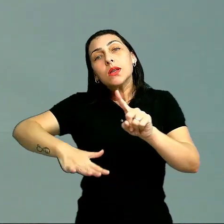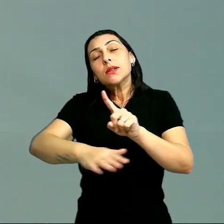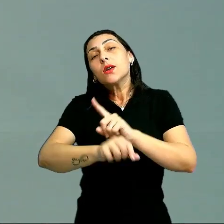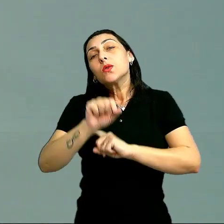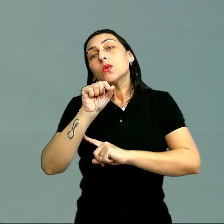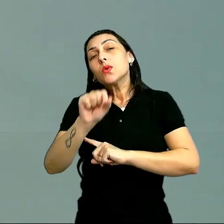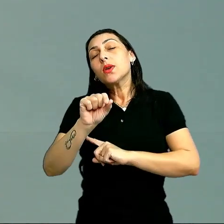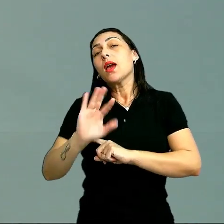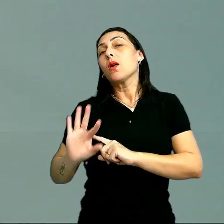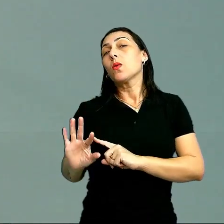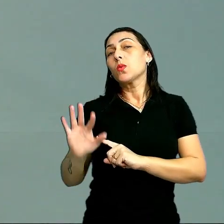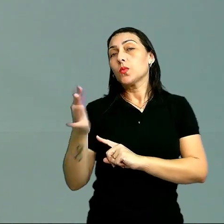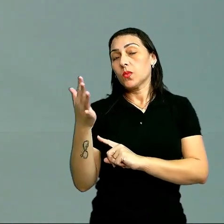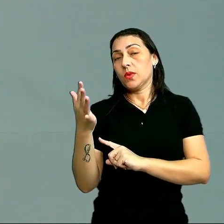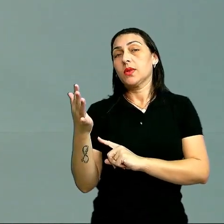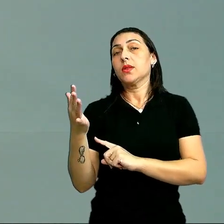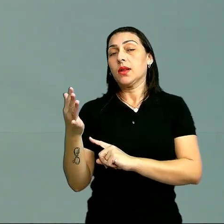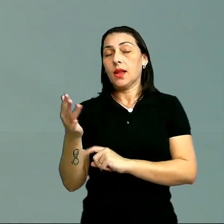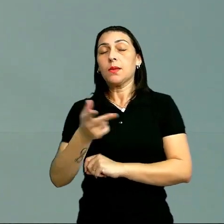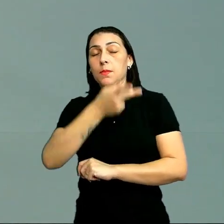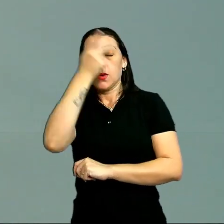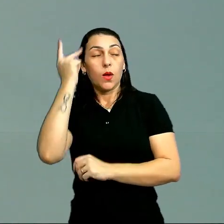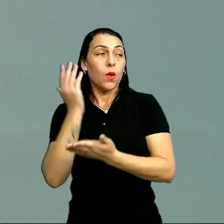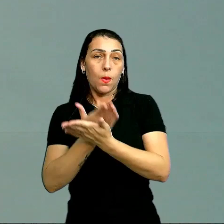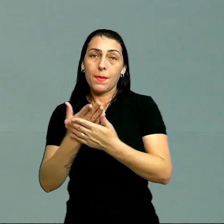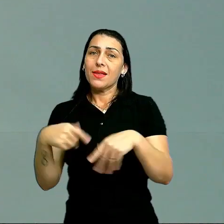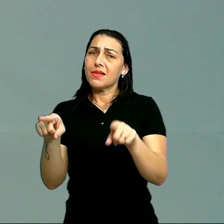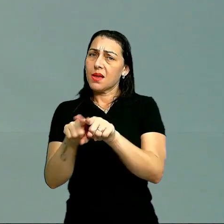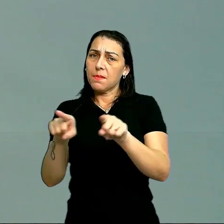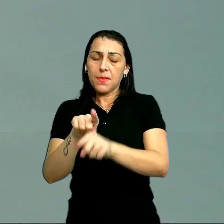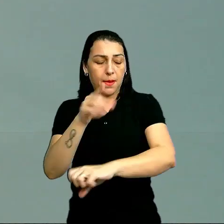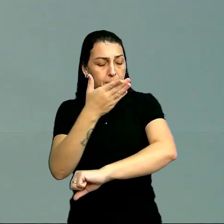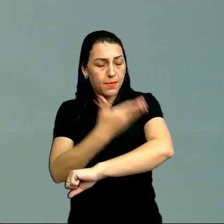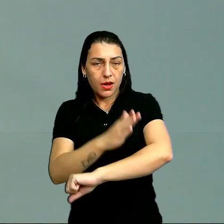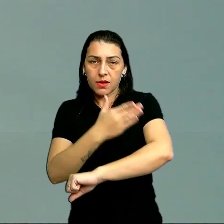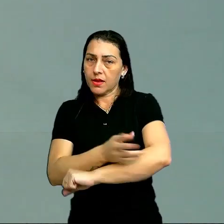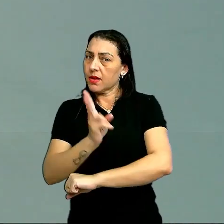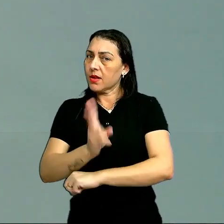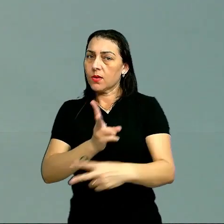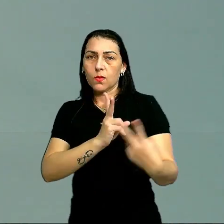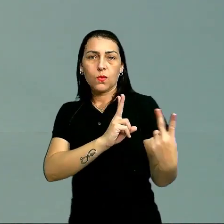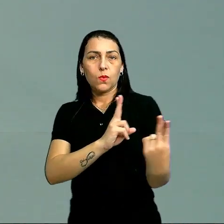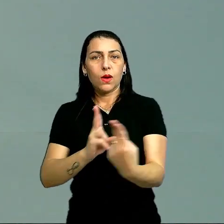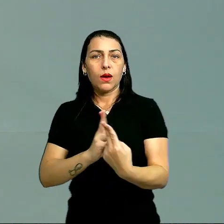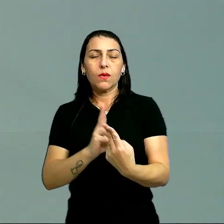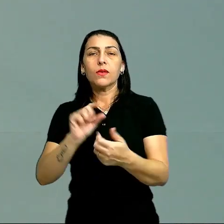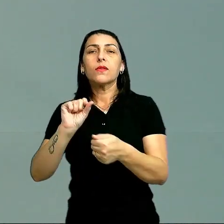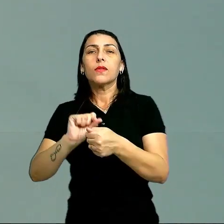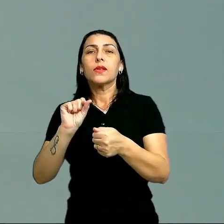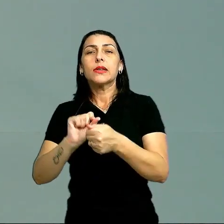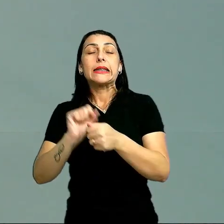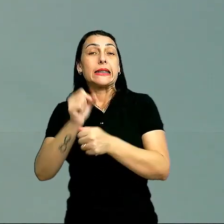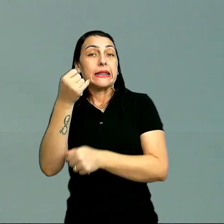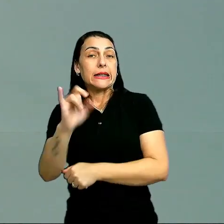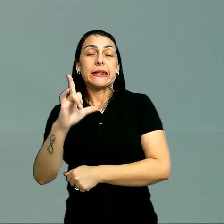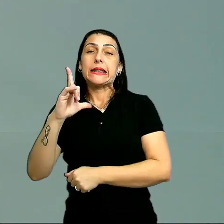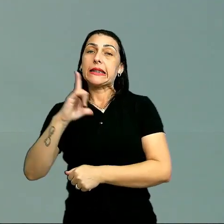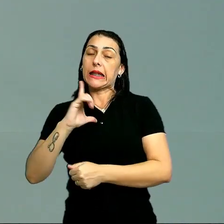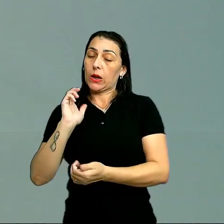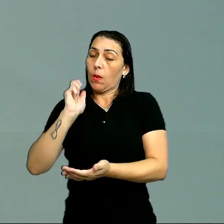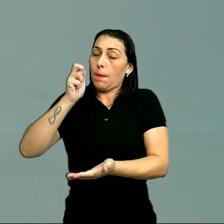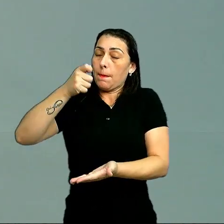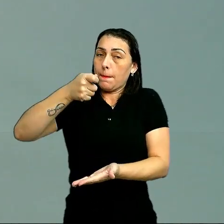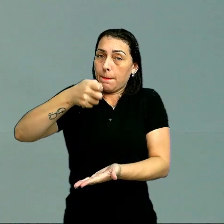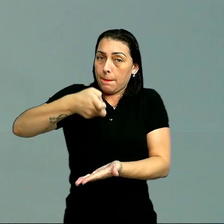que isso gere um efeito manada e as pessoas comecem a fazer a mesma coisa que eles fazem. Então, se há uma